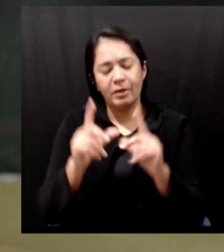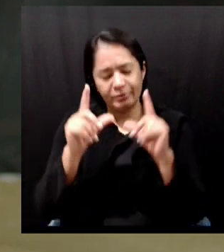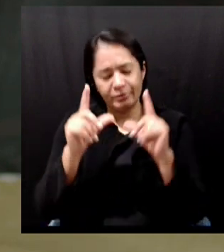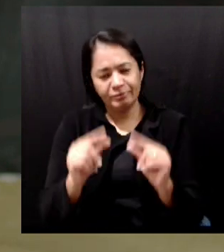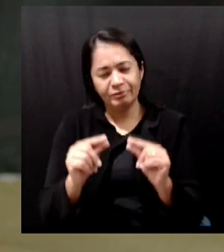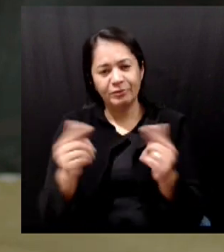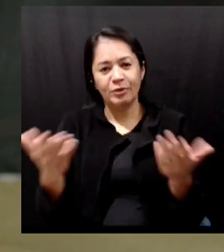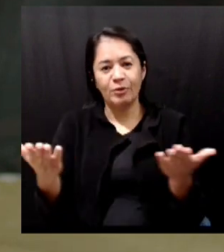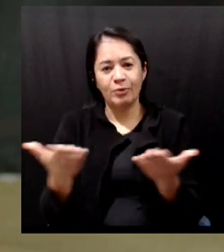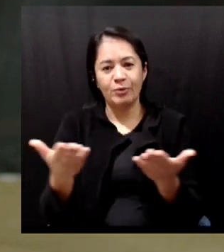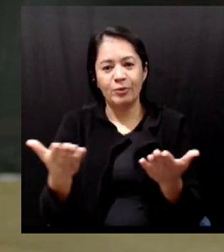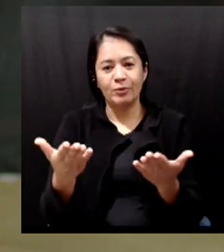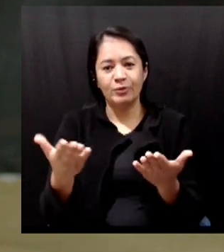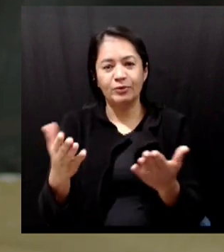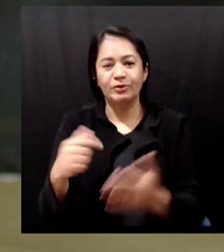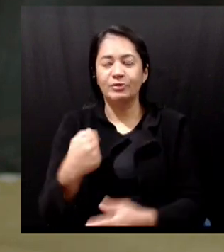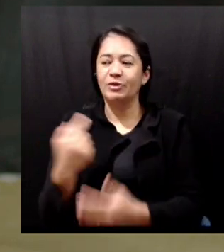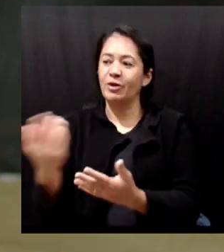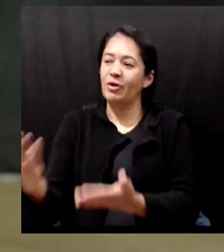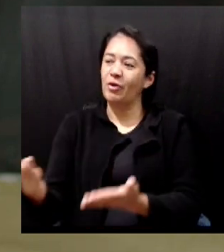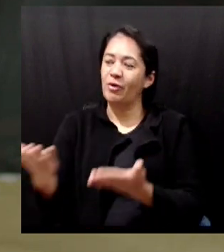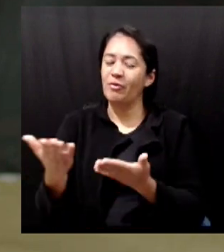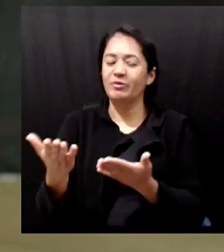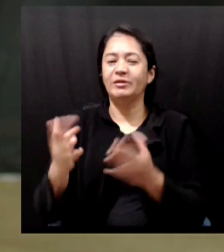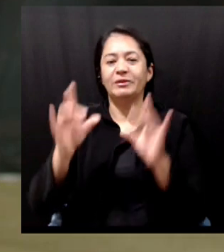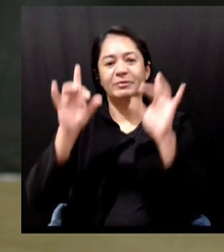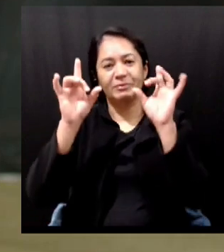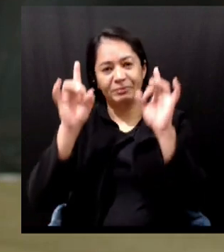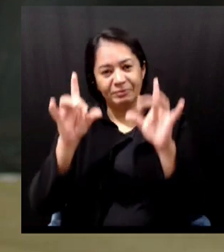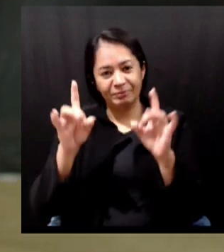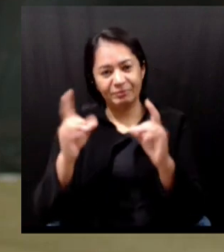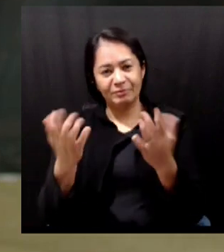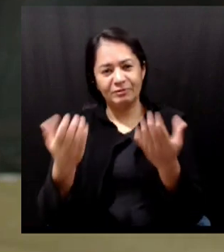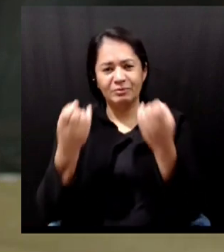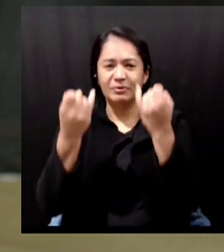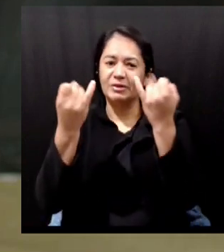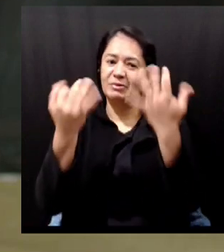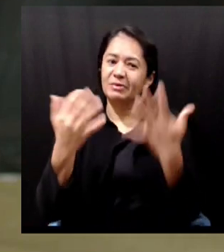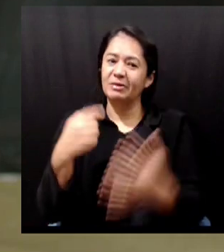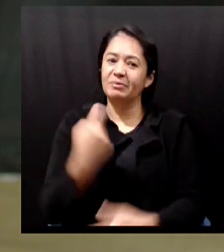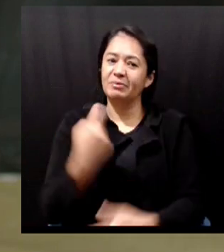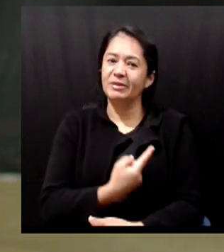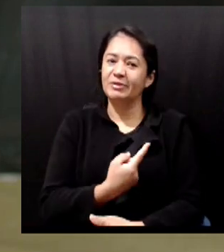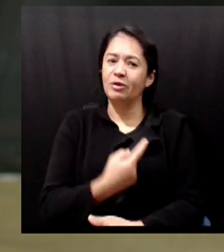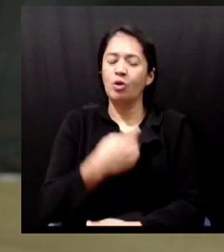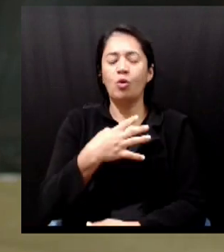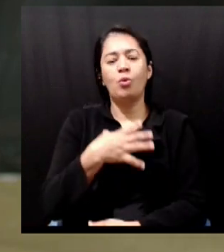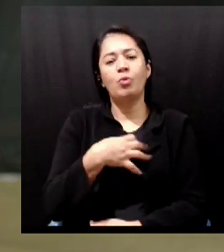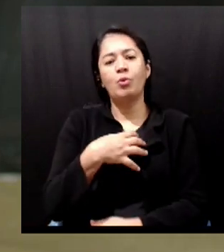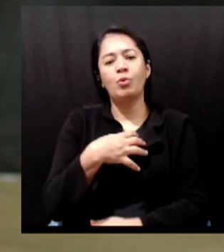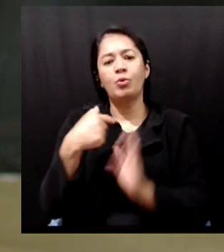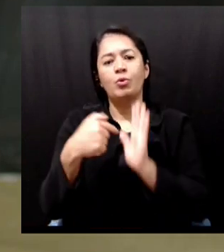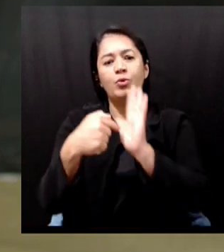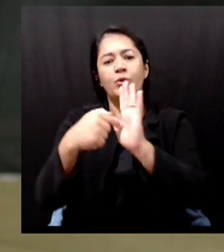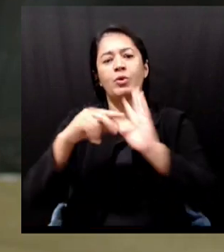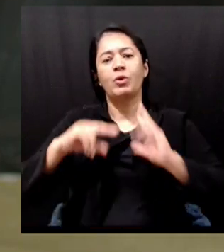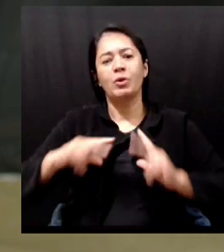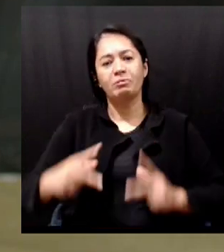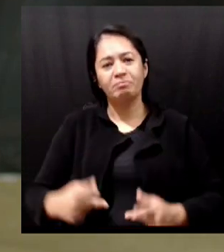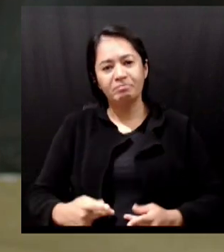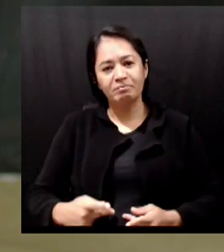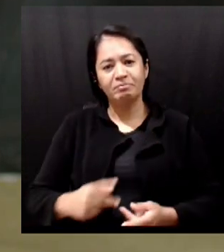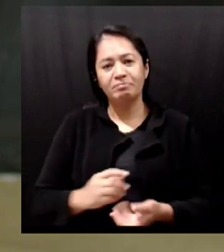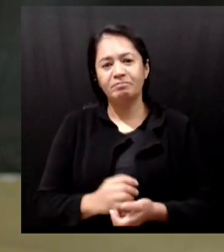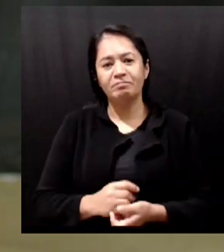temos convidadas especiais e vão falar para a gente sobre esse comportamento humano, né? É um comportamento